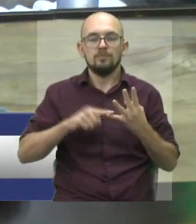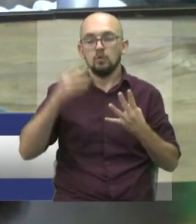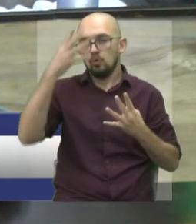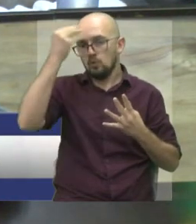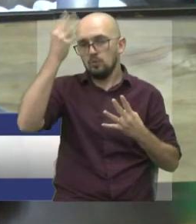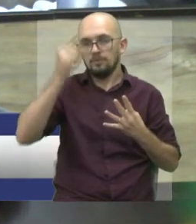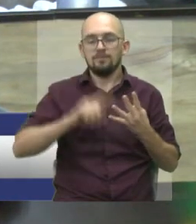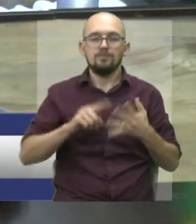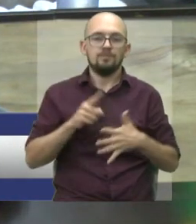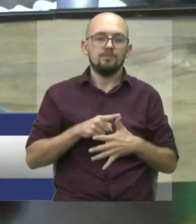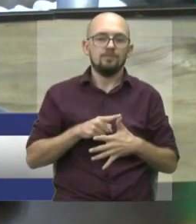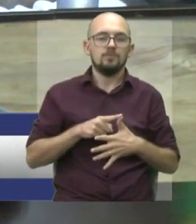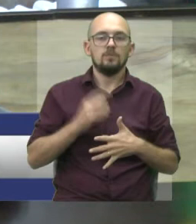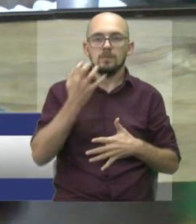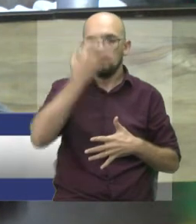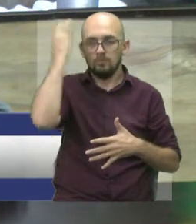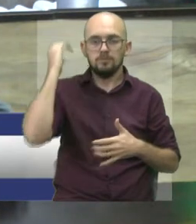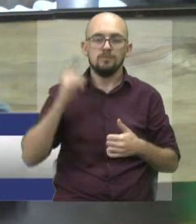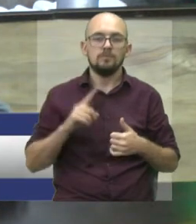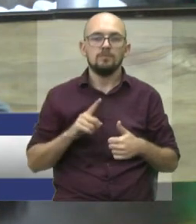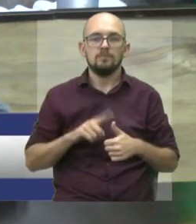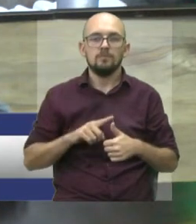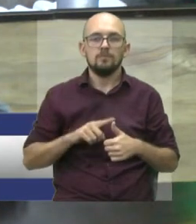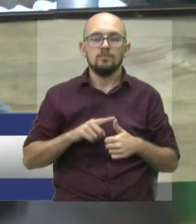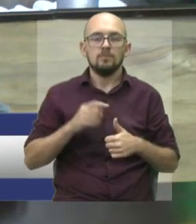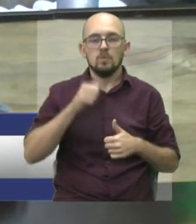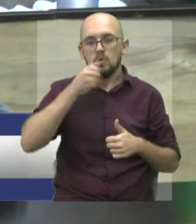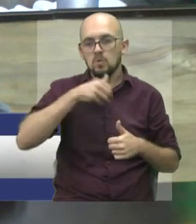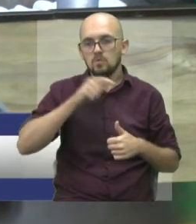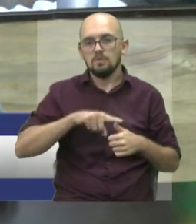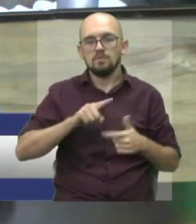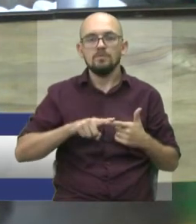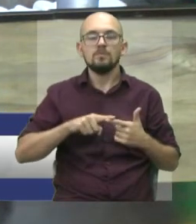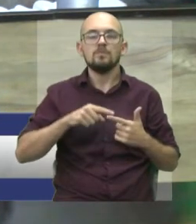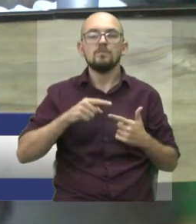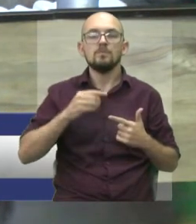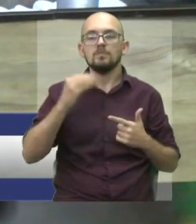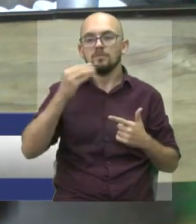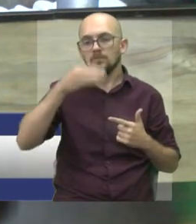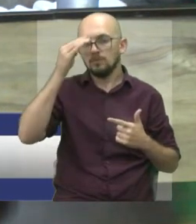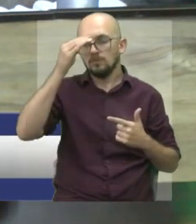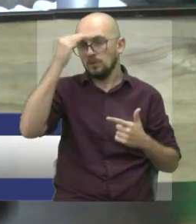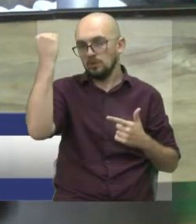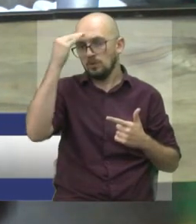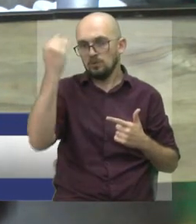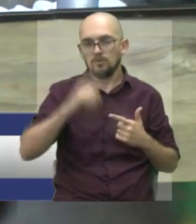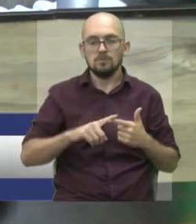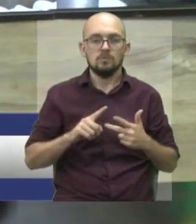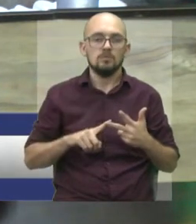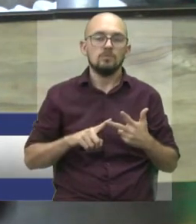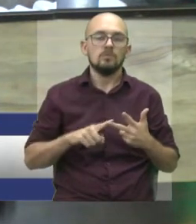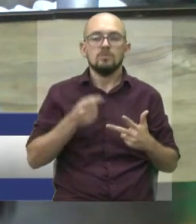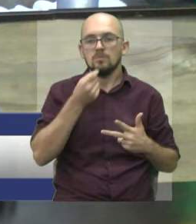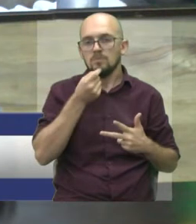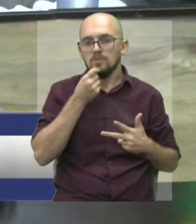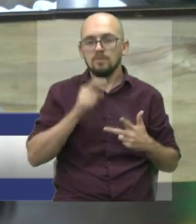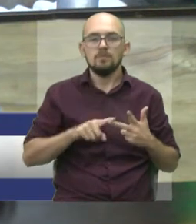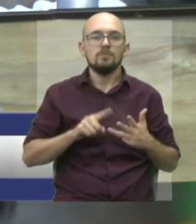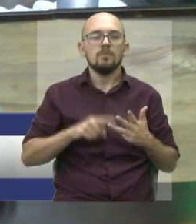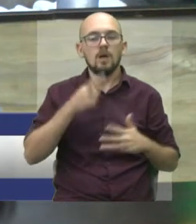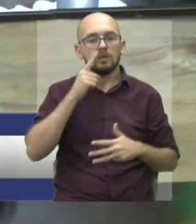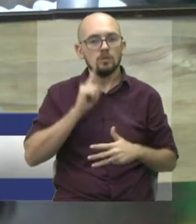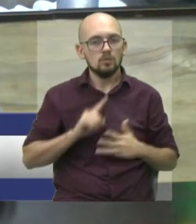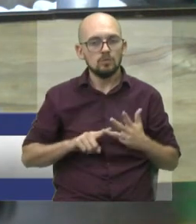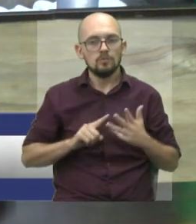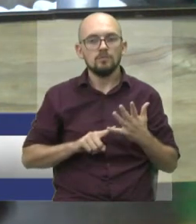Barros Flores, Toninho Masson, Guto Machado, João Pacheco, Luiz Henrique Chupeta, Agentil